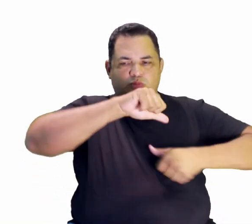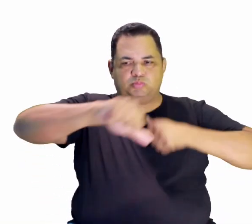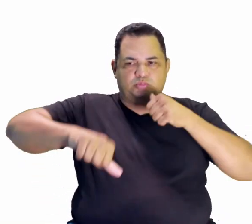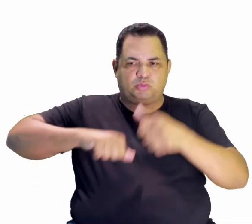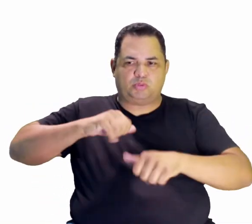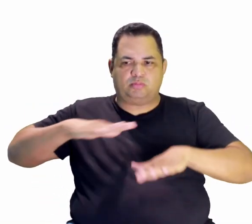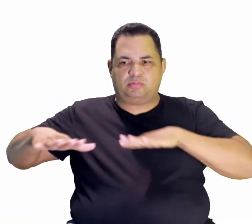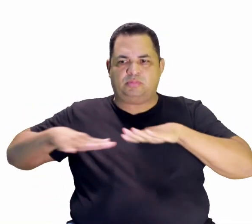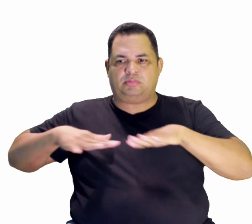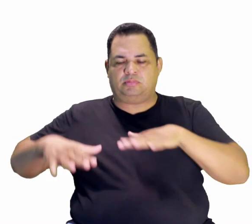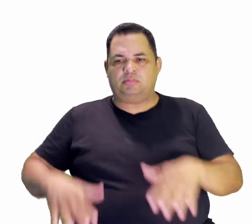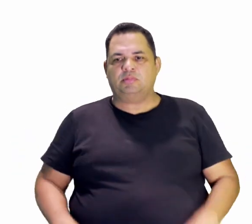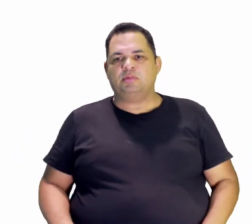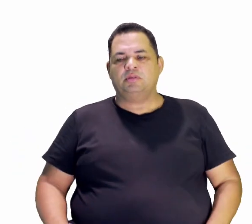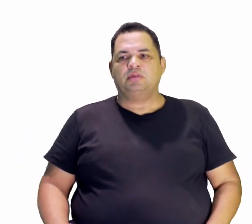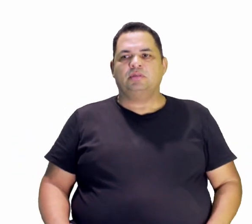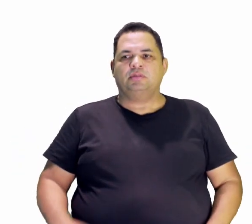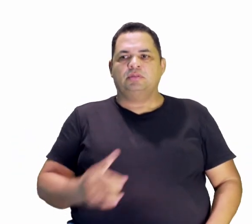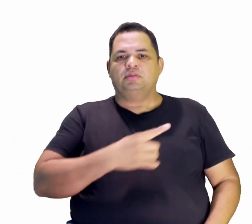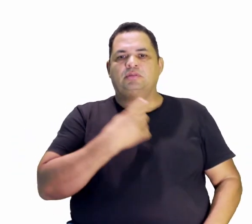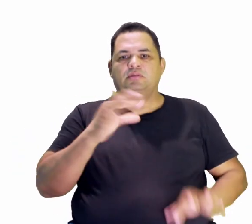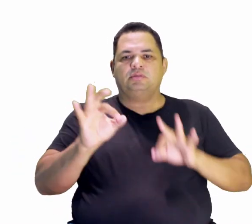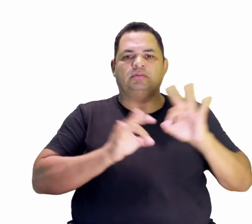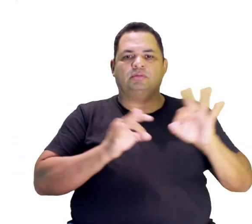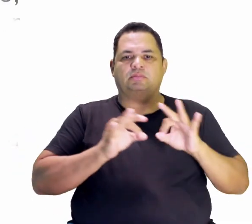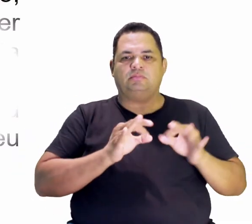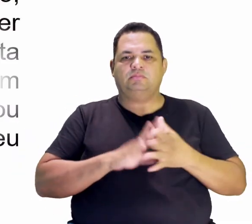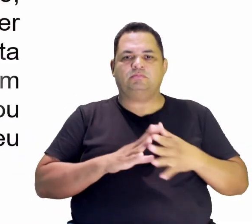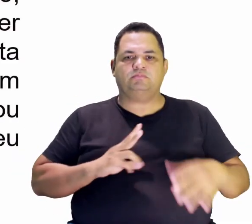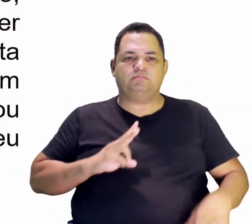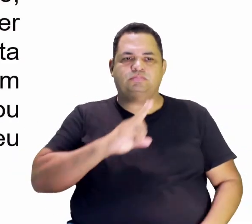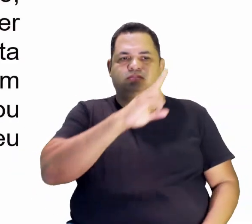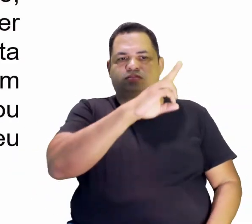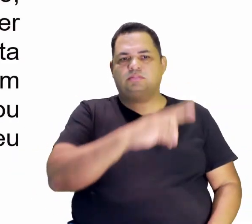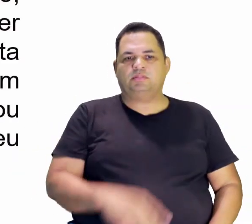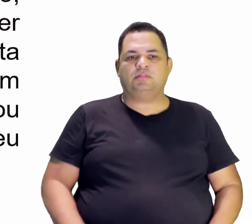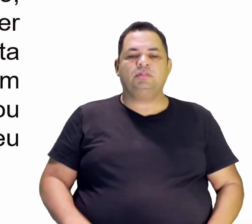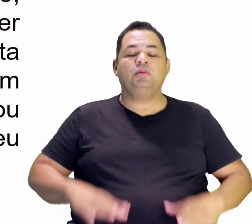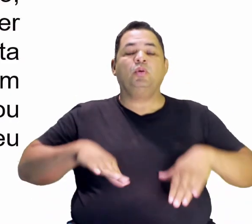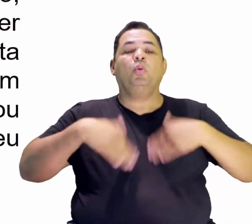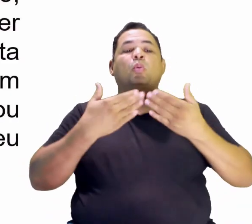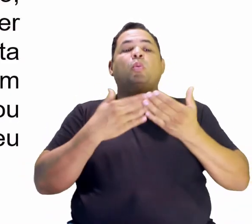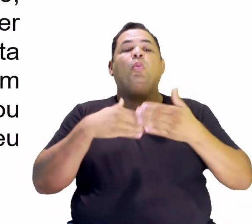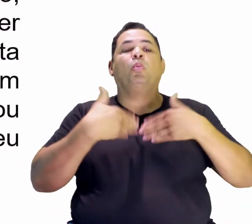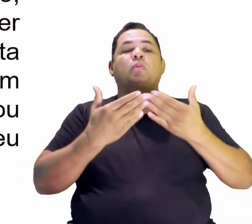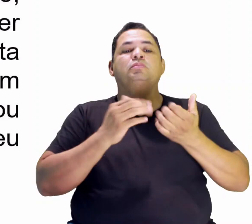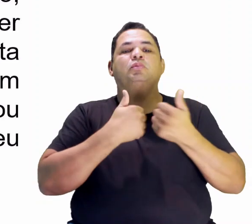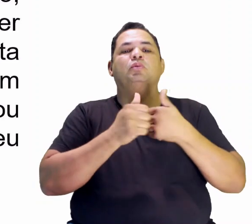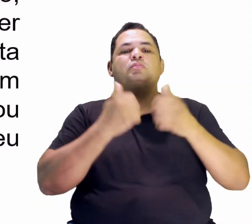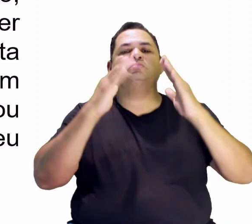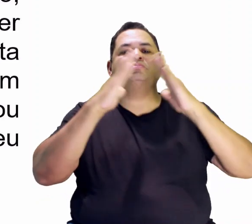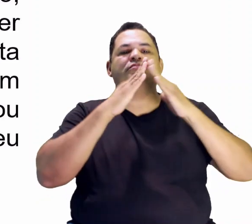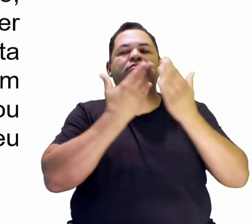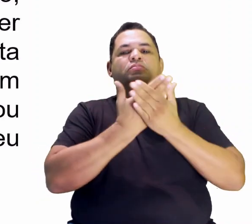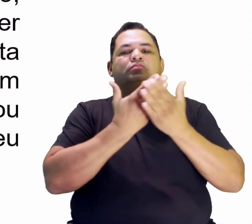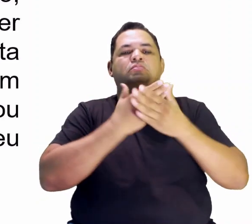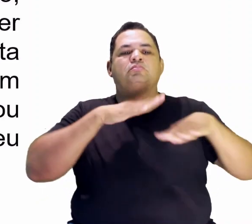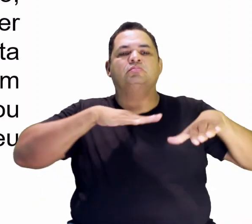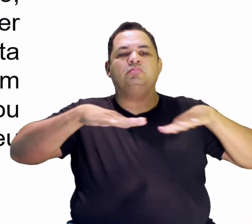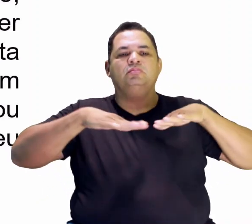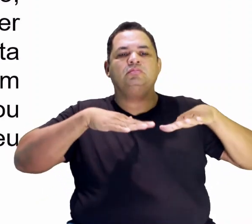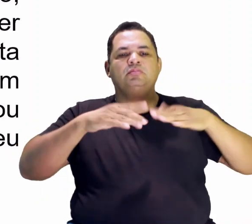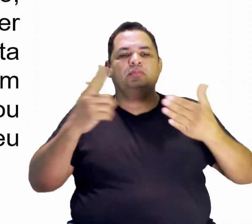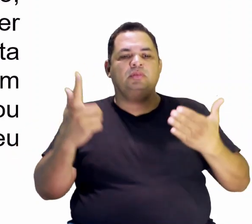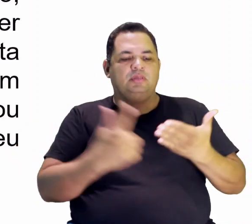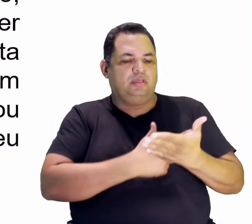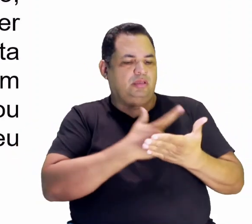de movimento. Isso aqui nós estabelecemos como força. Quando o ônibus escolar está em movimento,